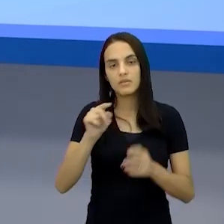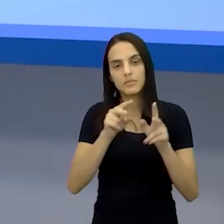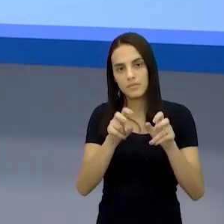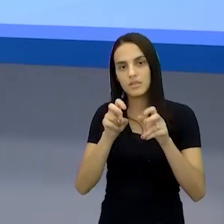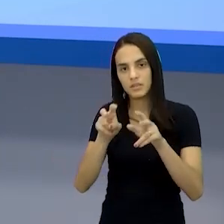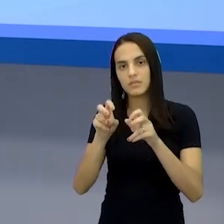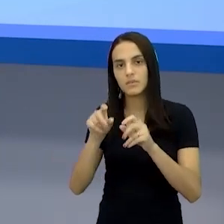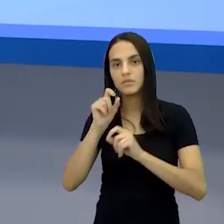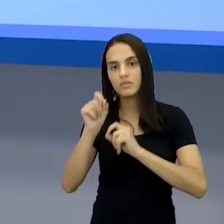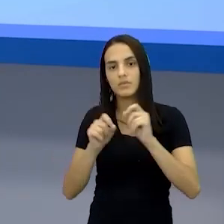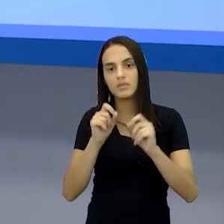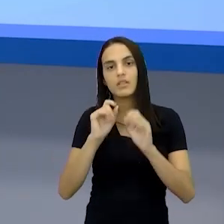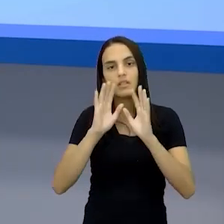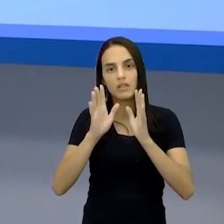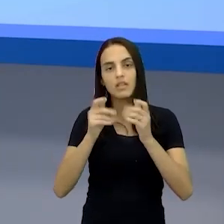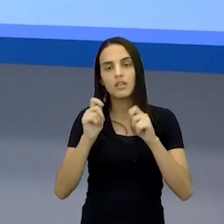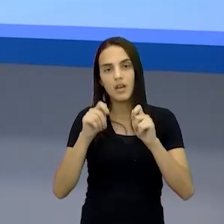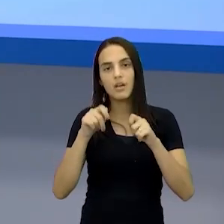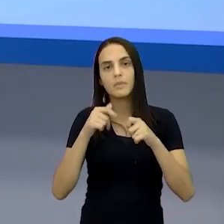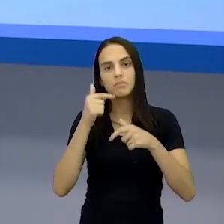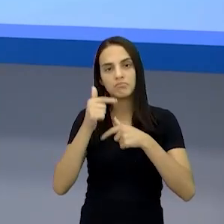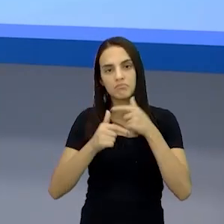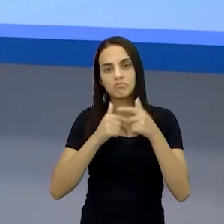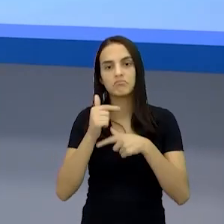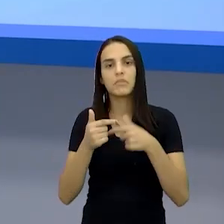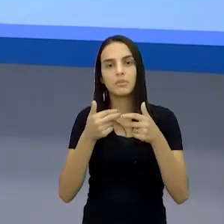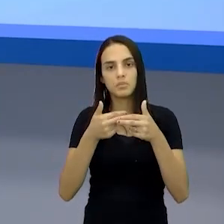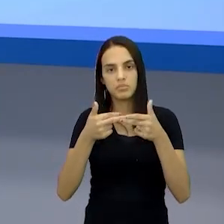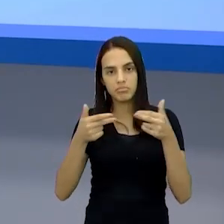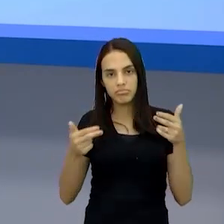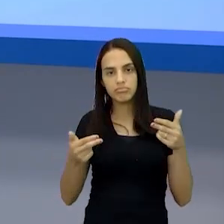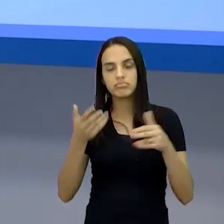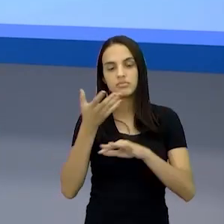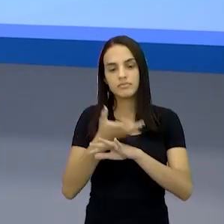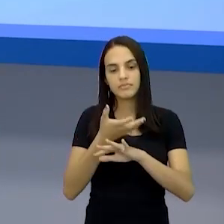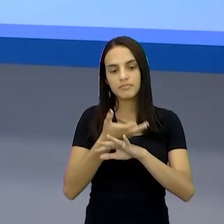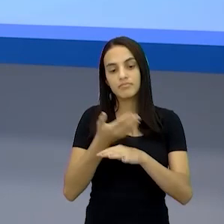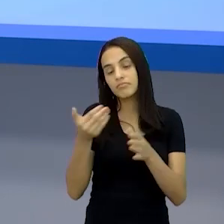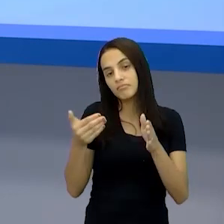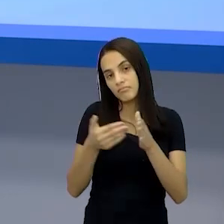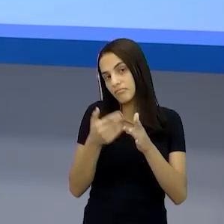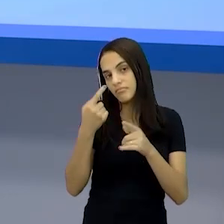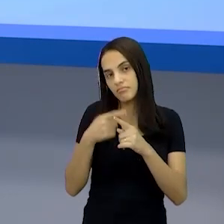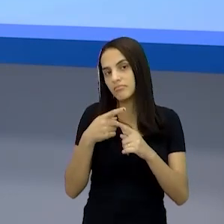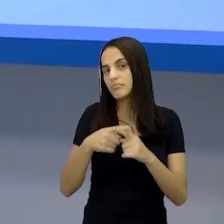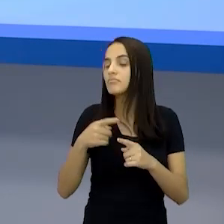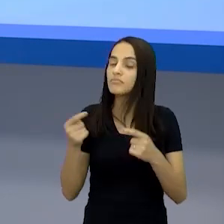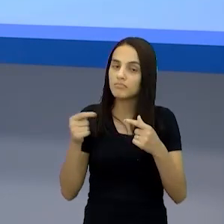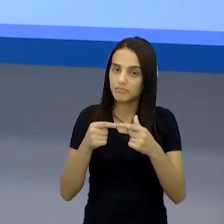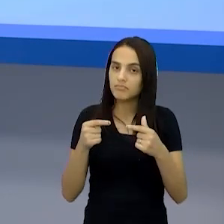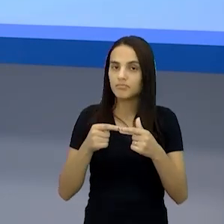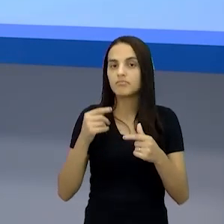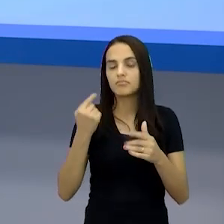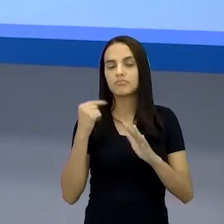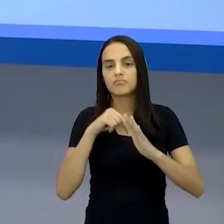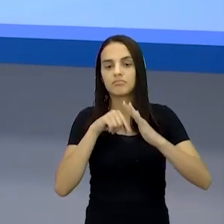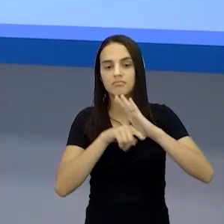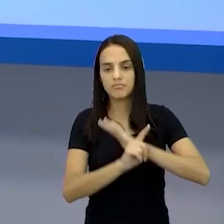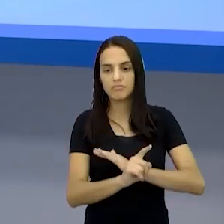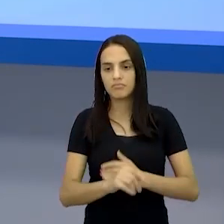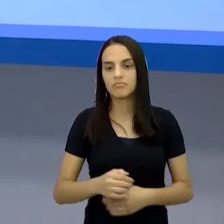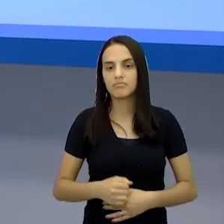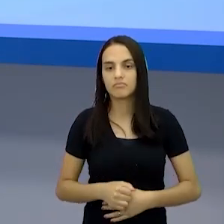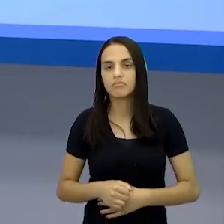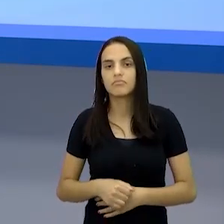perceberam que dá para se trabalhar aí com diversas disciplinas, até porque faz parte desse aprofundamento